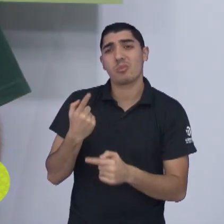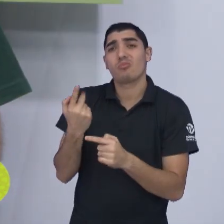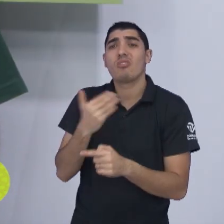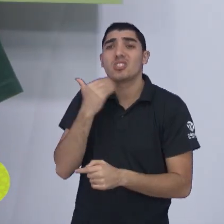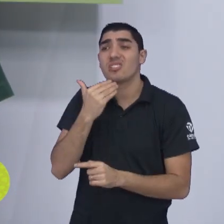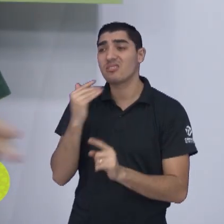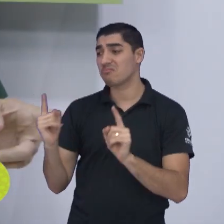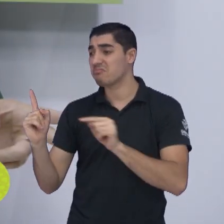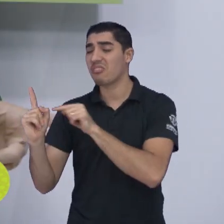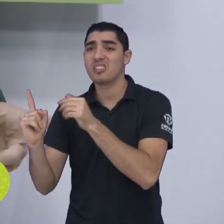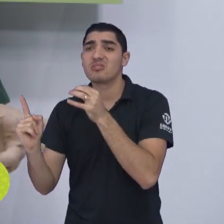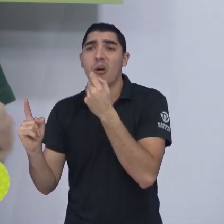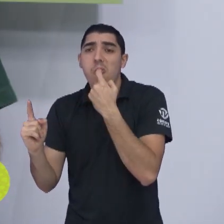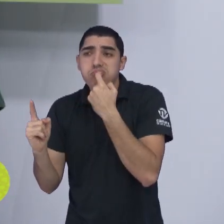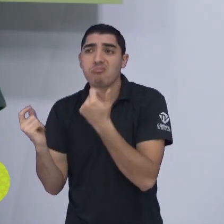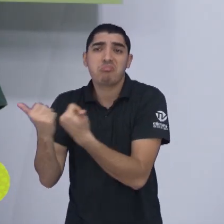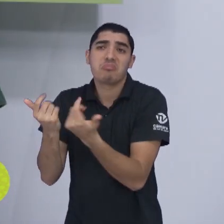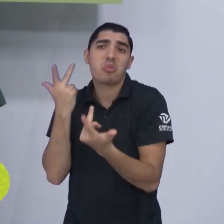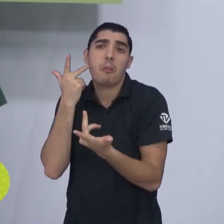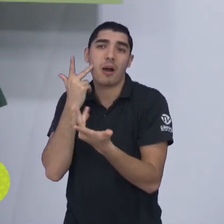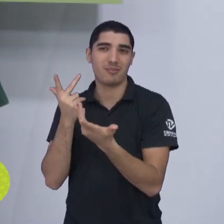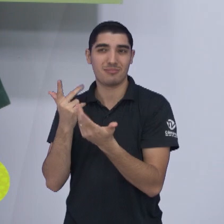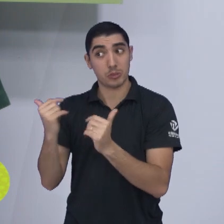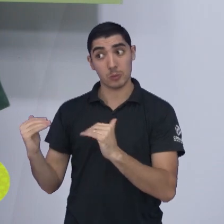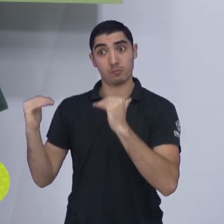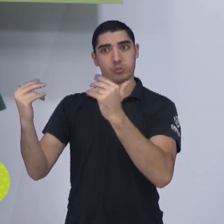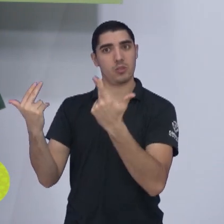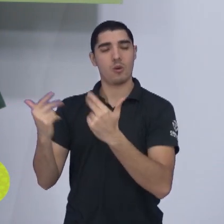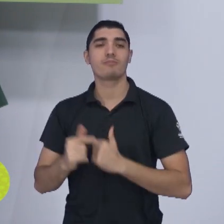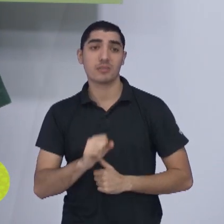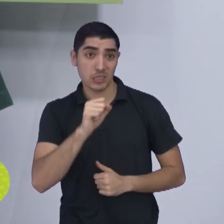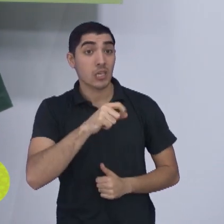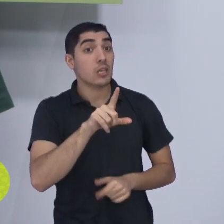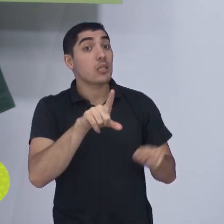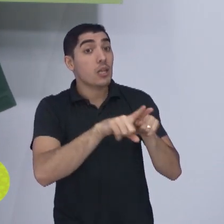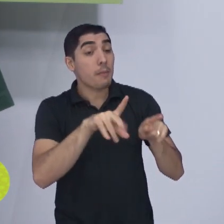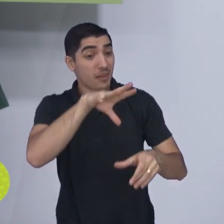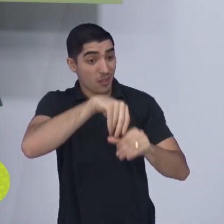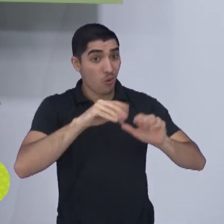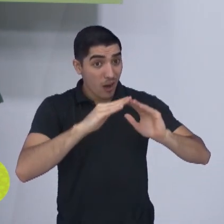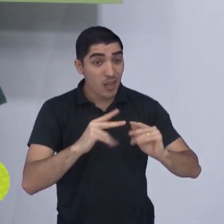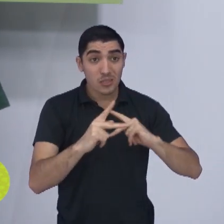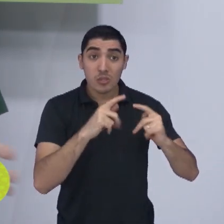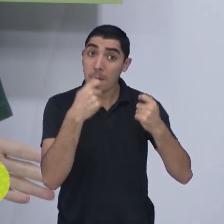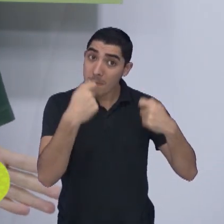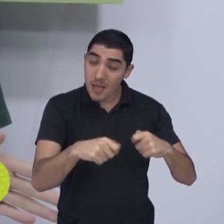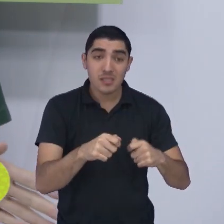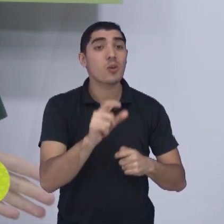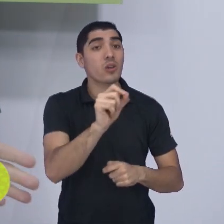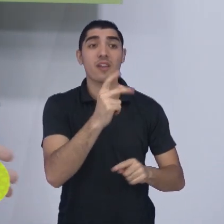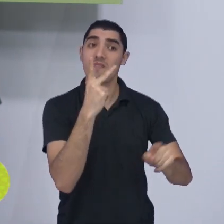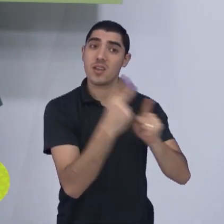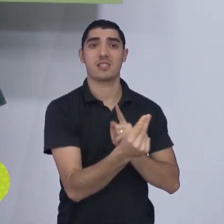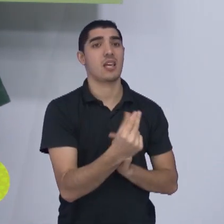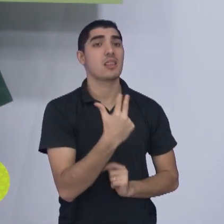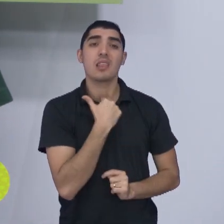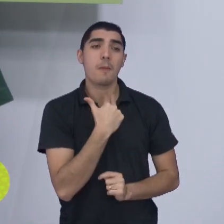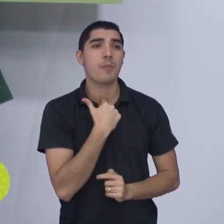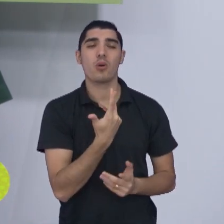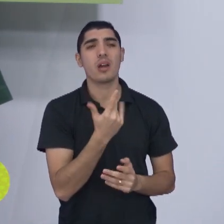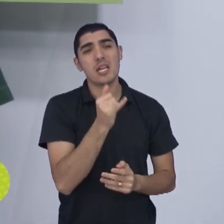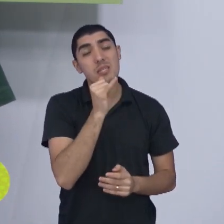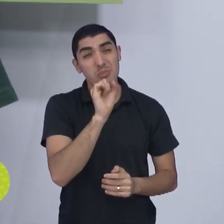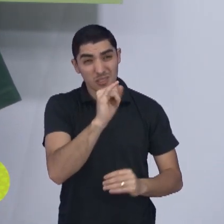desfalque grande. E o São José tem que aproveitar essa chance, porque não pode mais perder ponto em casa. Um empate vai ser menos pior do que uma vitória, mas vai ser